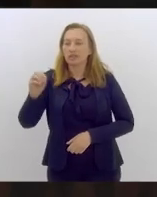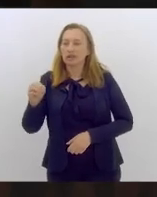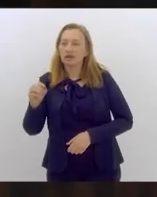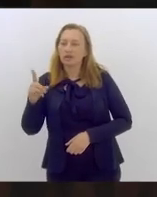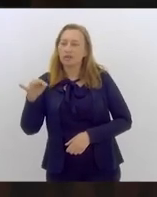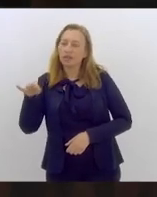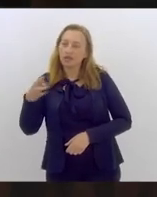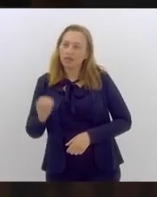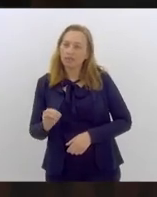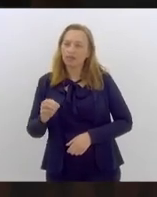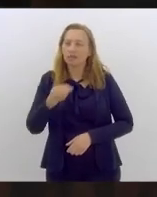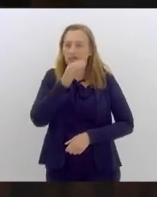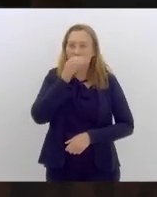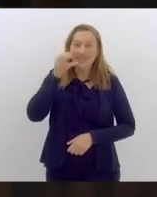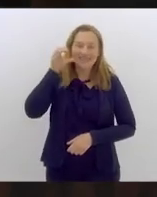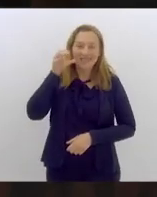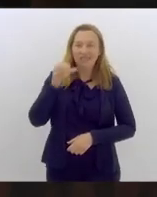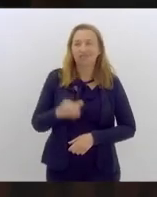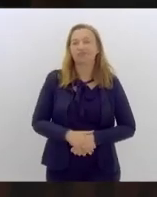Lins e Célia Jordão.